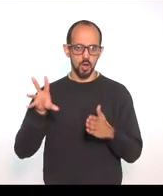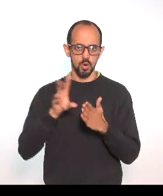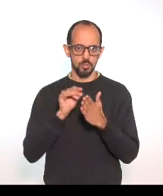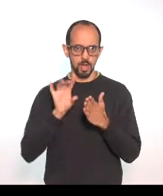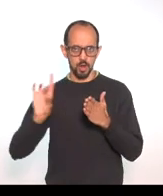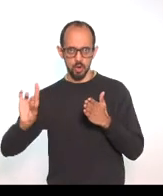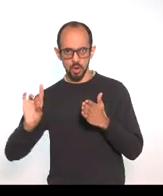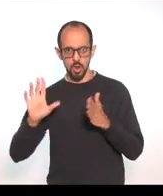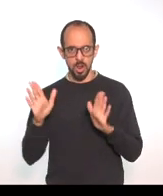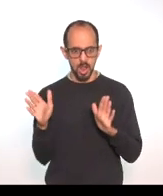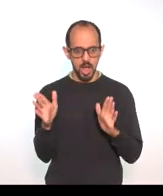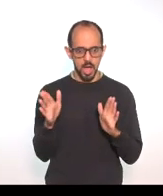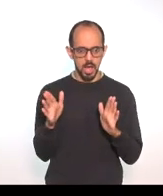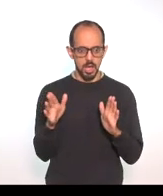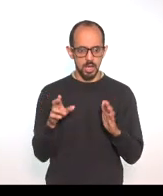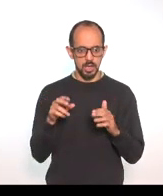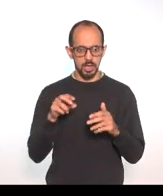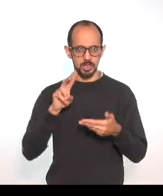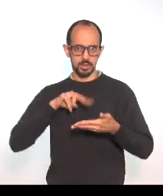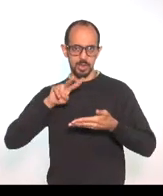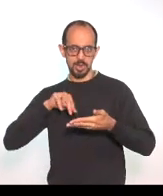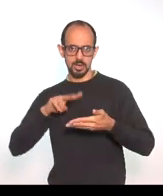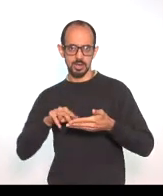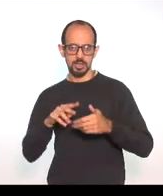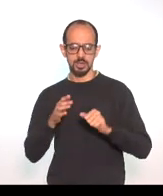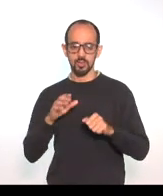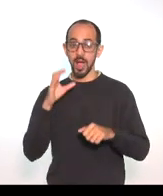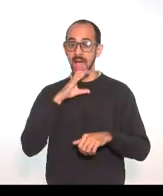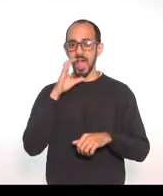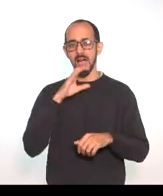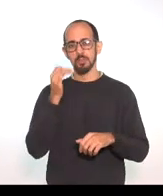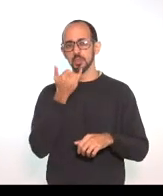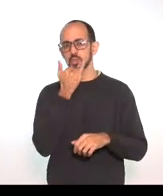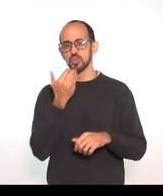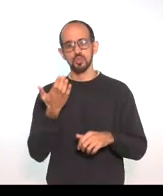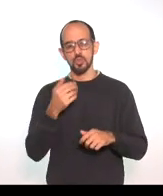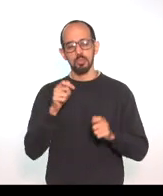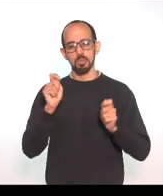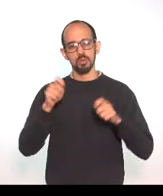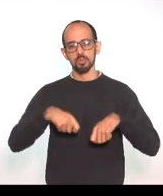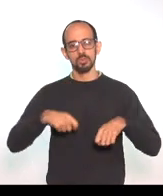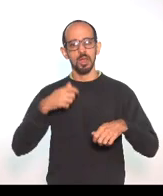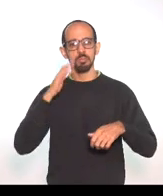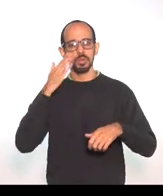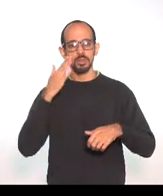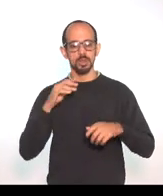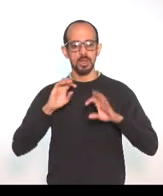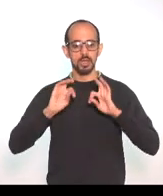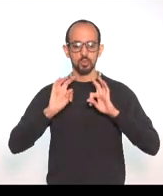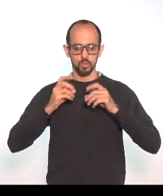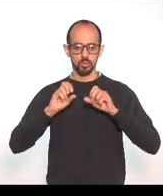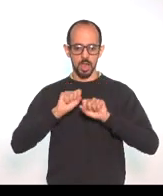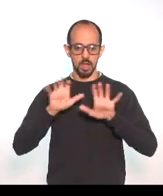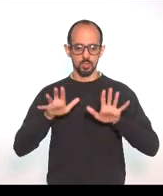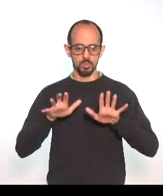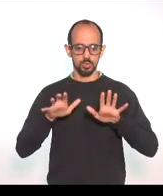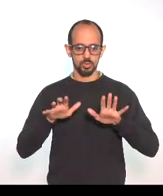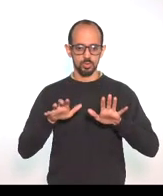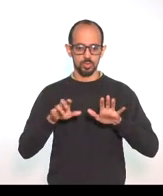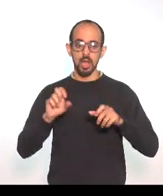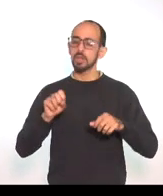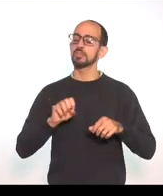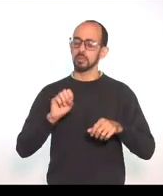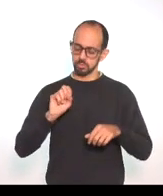permite a coordenação da solução de sertanejo e devia pedir epidemia e pandemia na RL é isso essa mesma isso